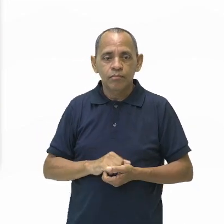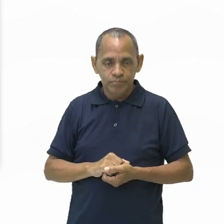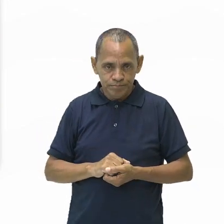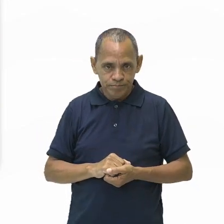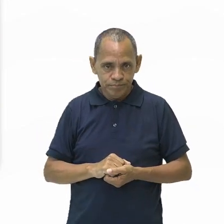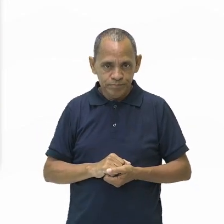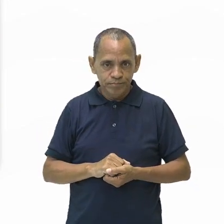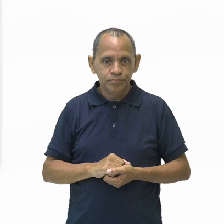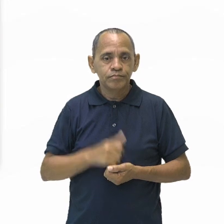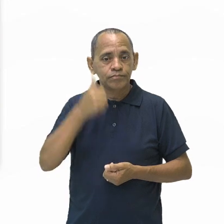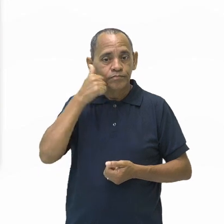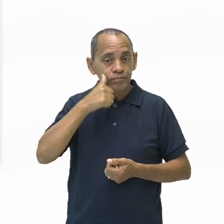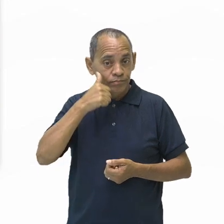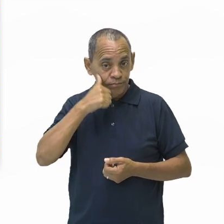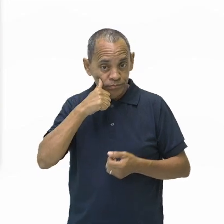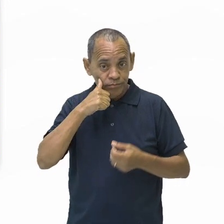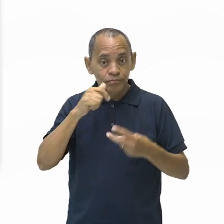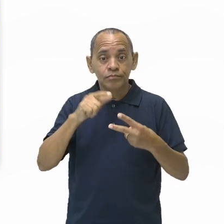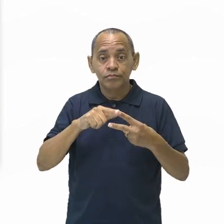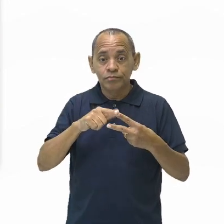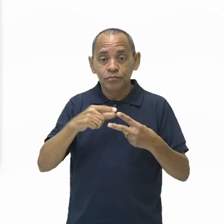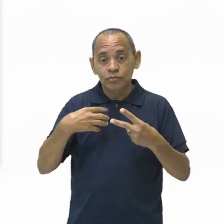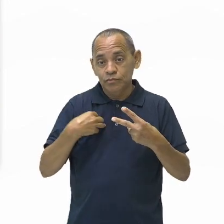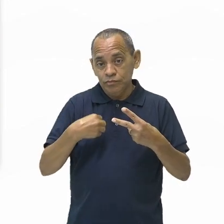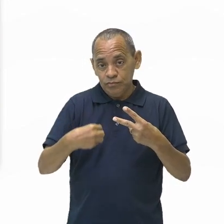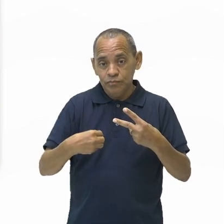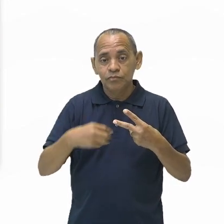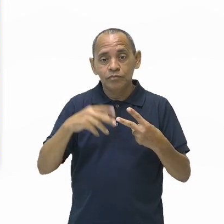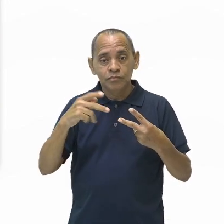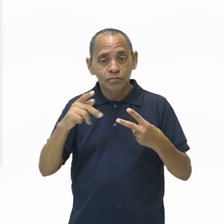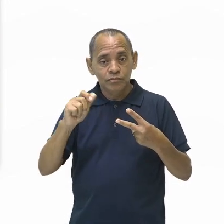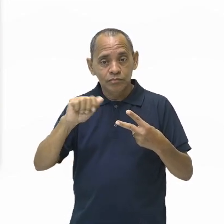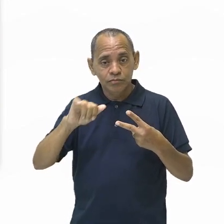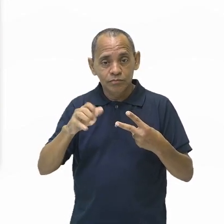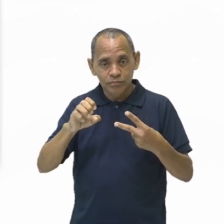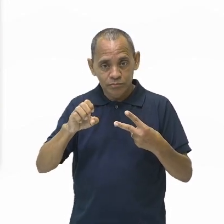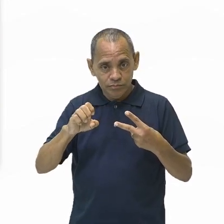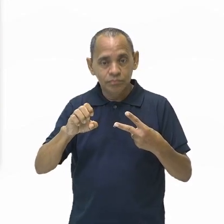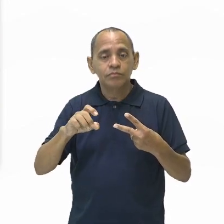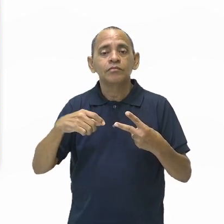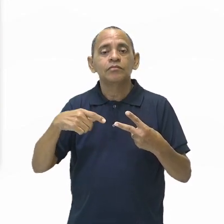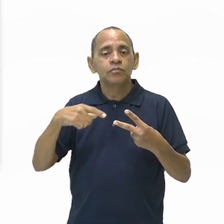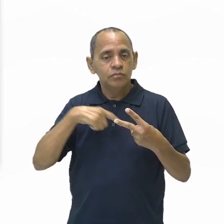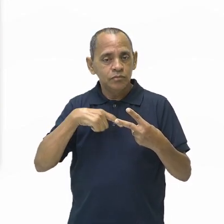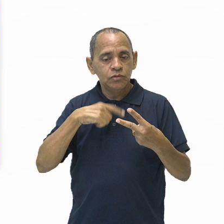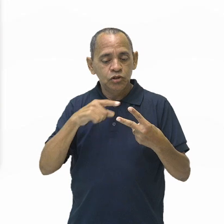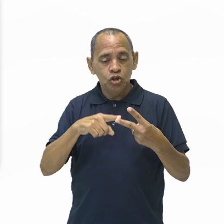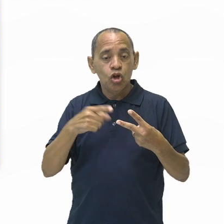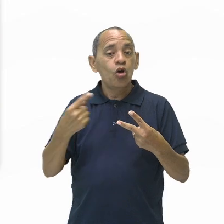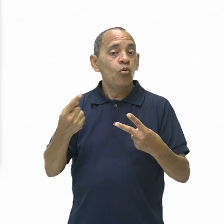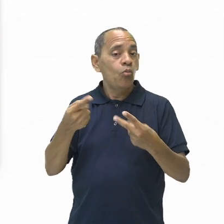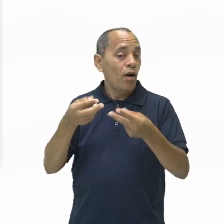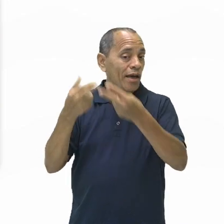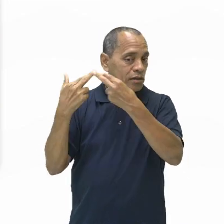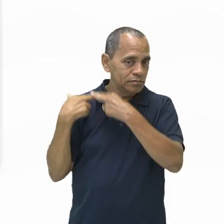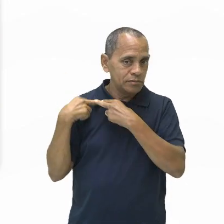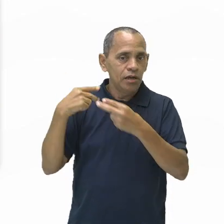ela era mulher, filha do pajé, e ela tinha uma função dentro da tribo dela, que era o